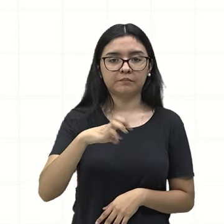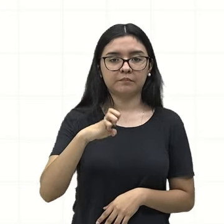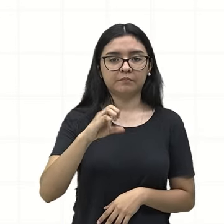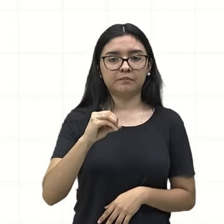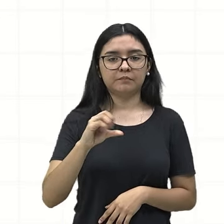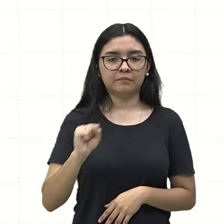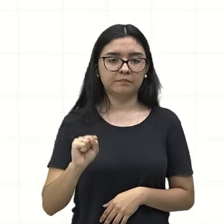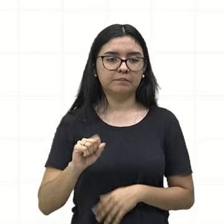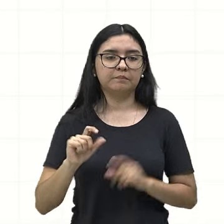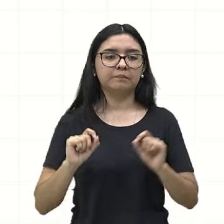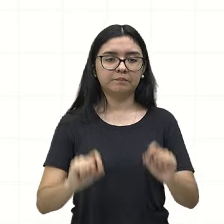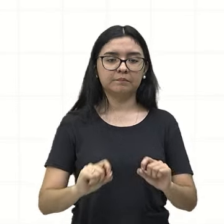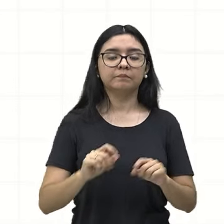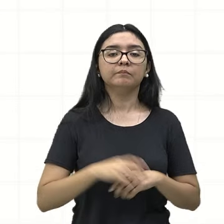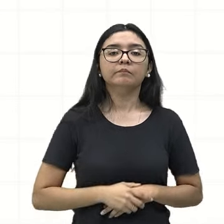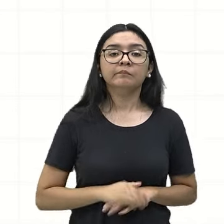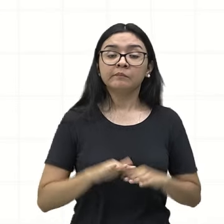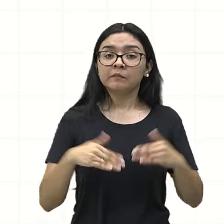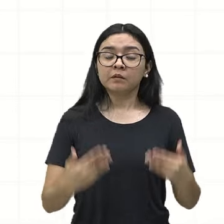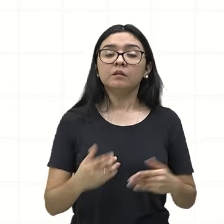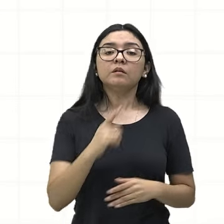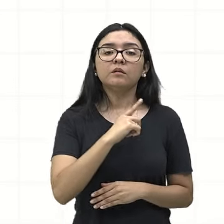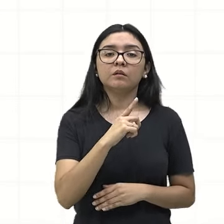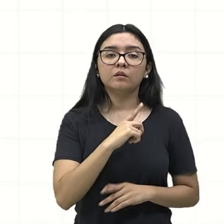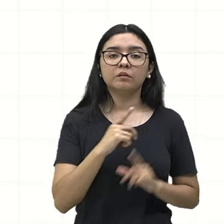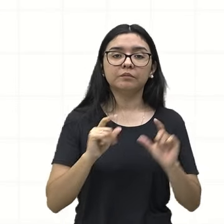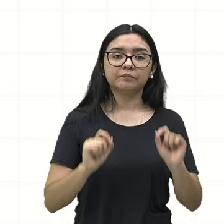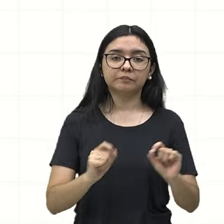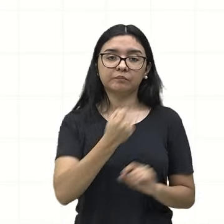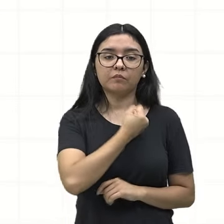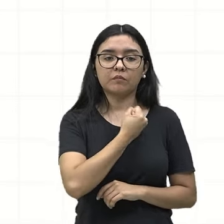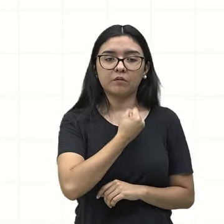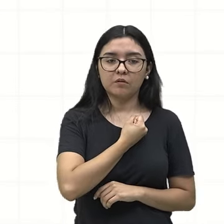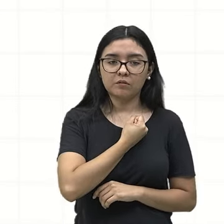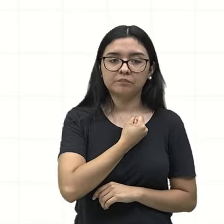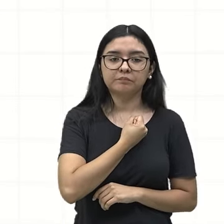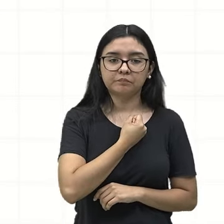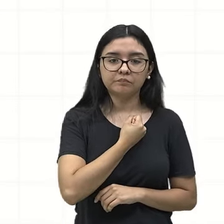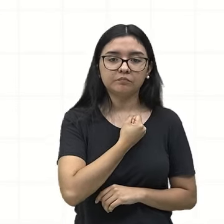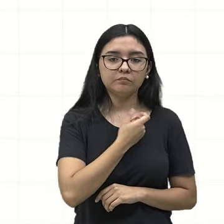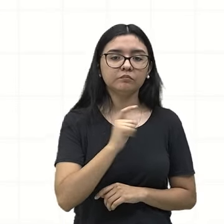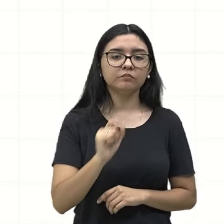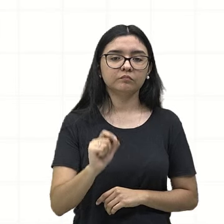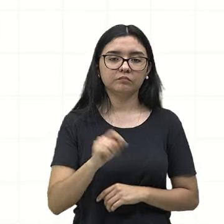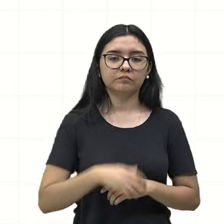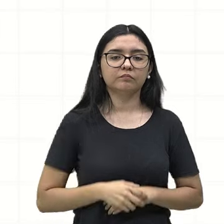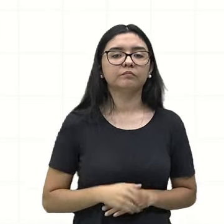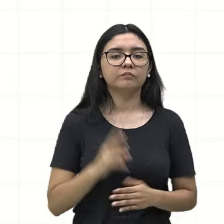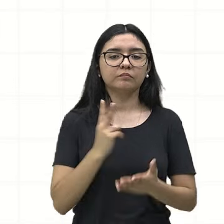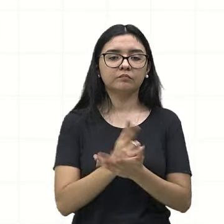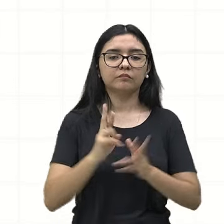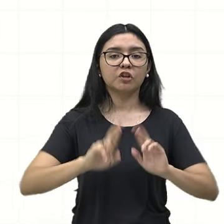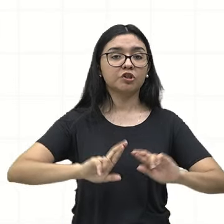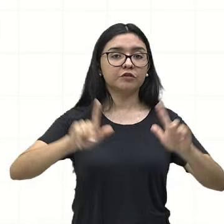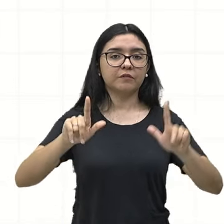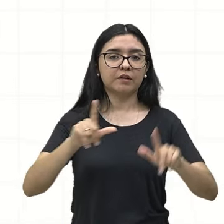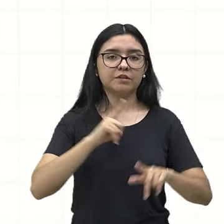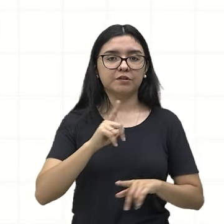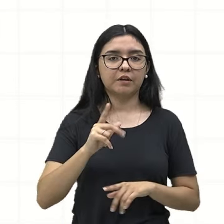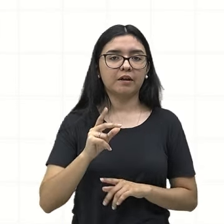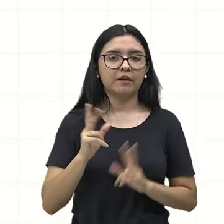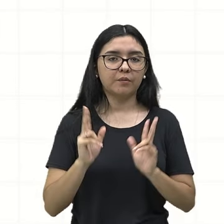números primos ímpares consecutivos, ou seja, cuja diferença é igual a 2.